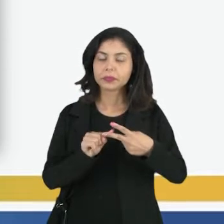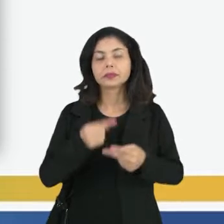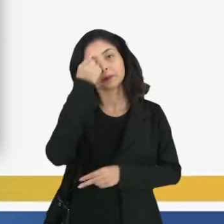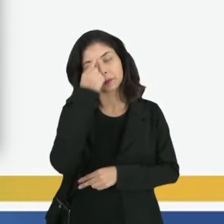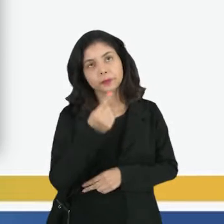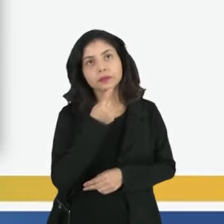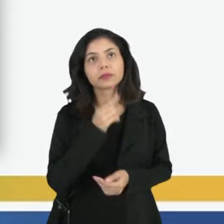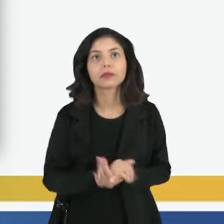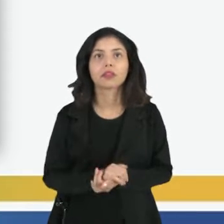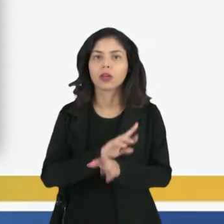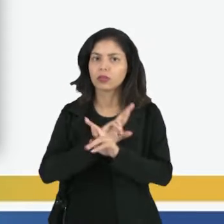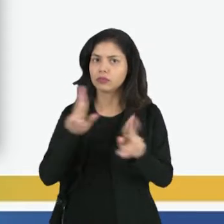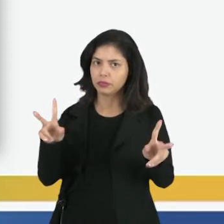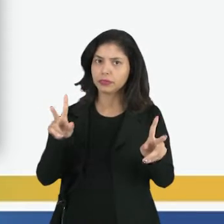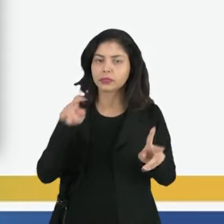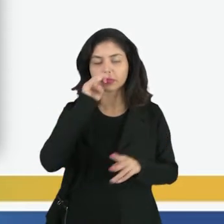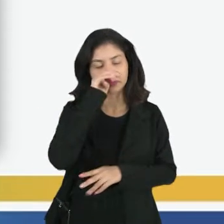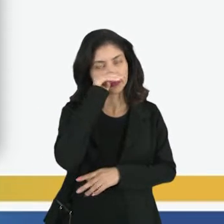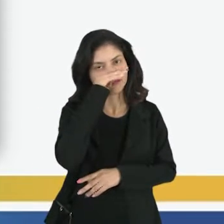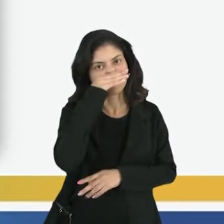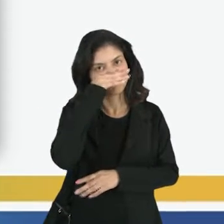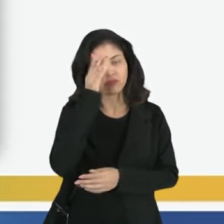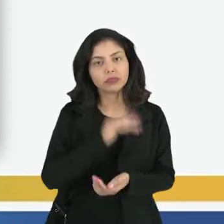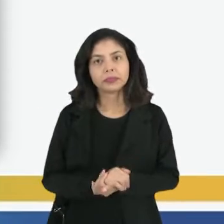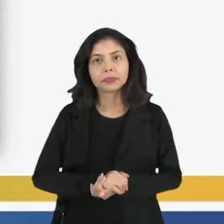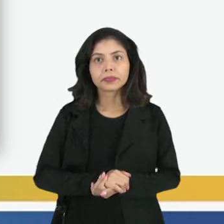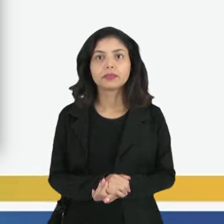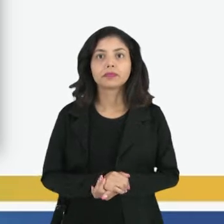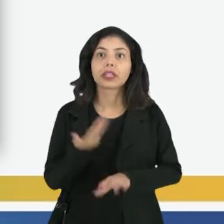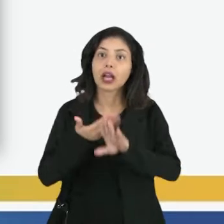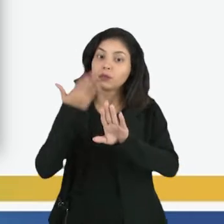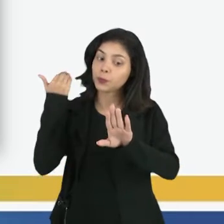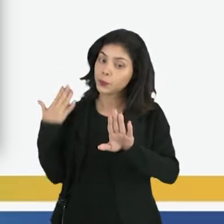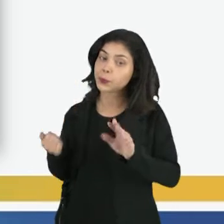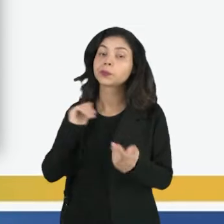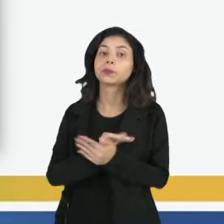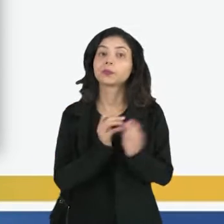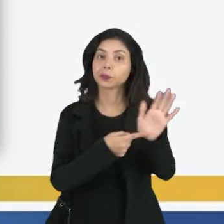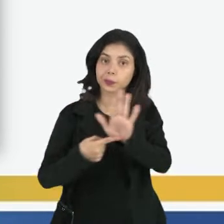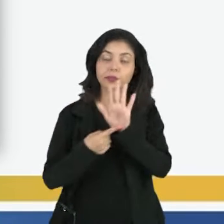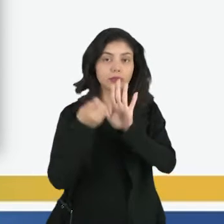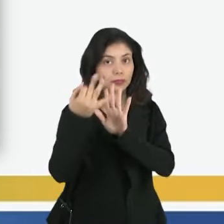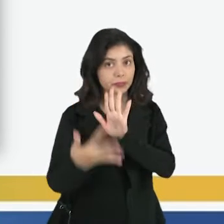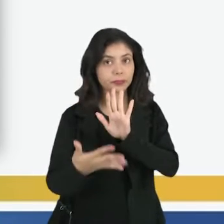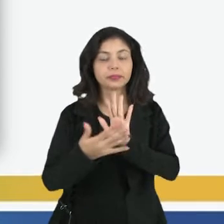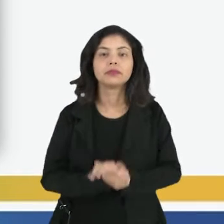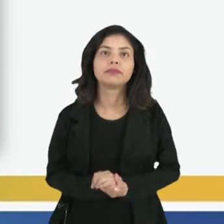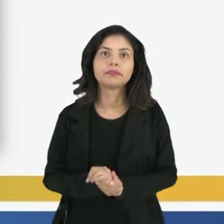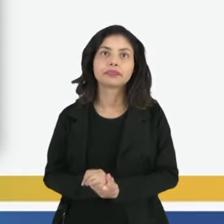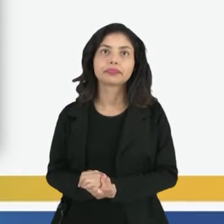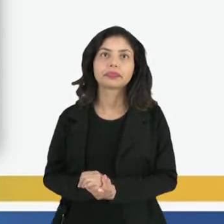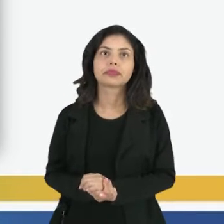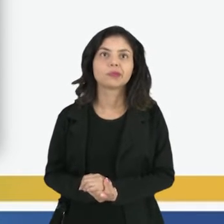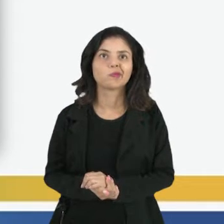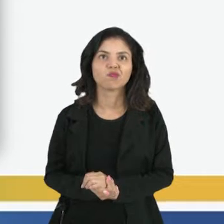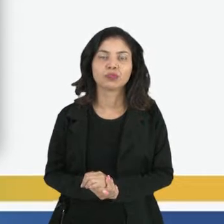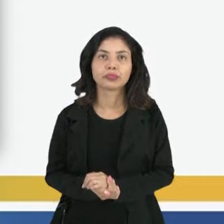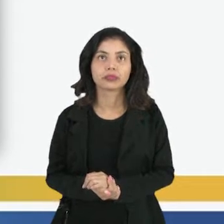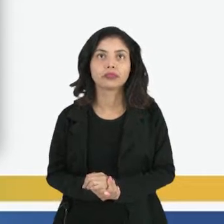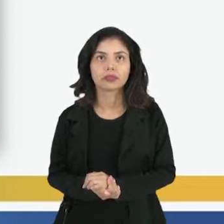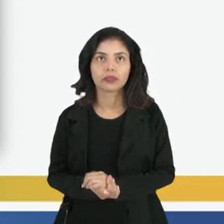cenários completamente distintos, ou seja, antagônicos, eles estão sendo retratados. De um lado da árvore,